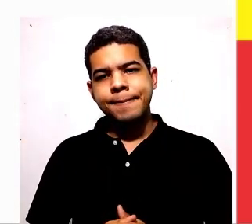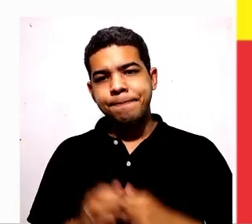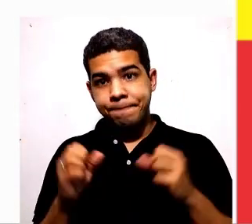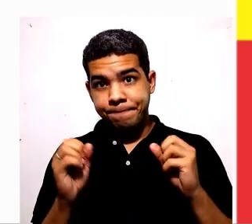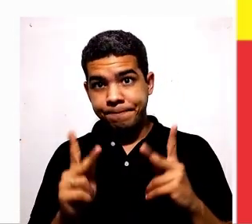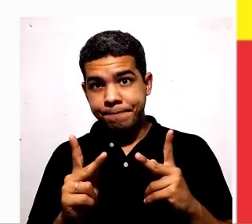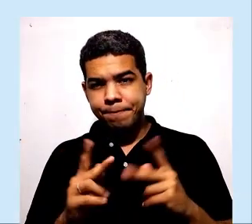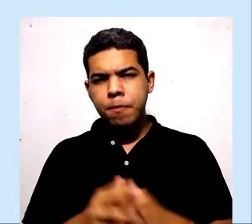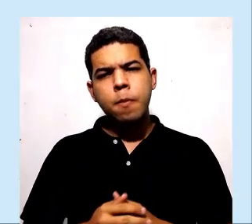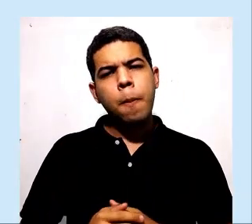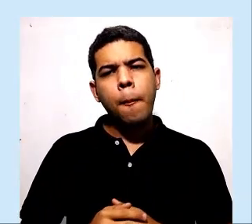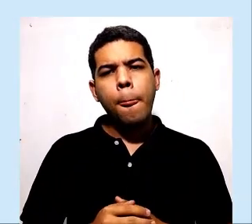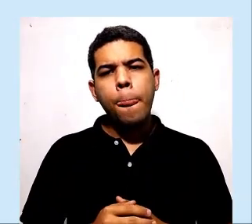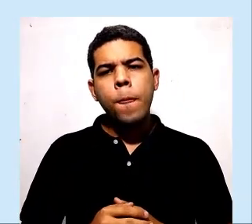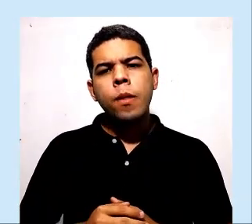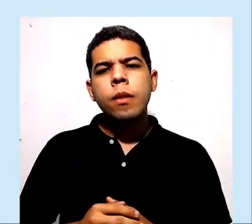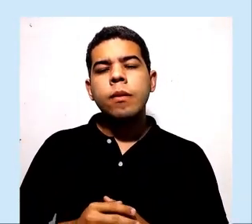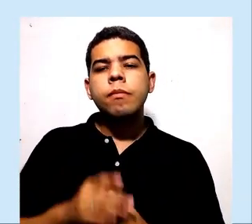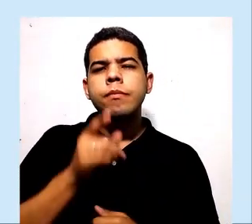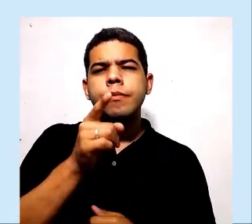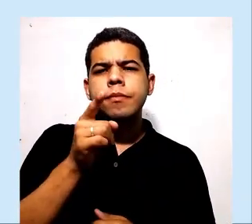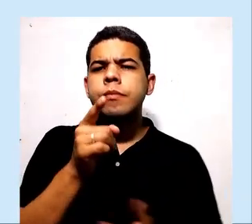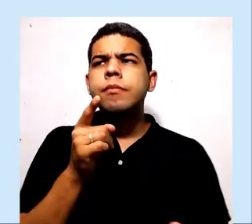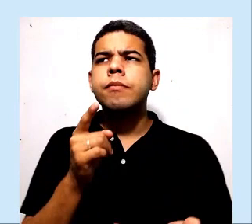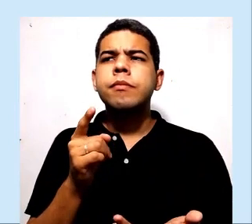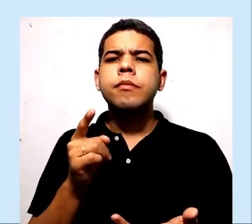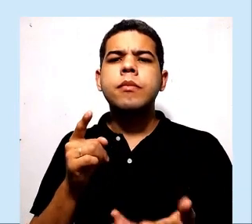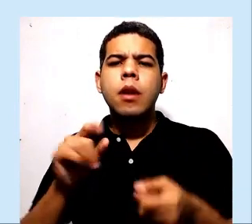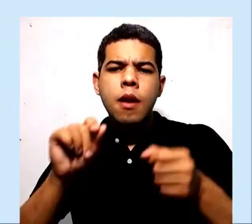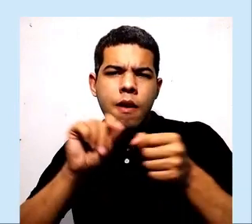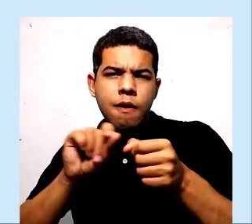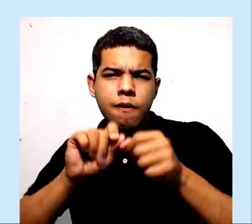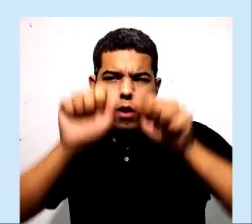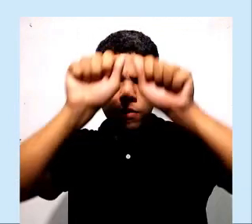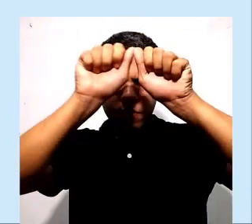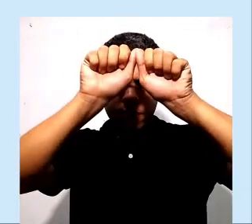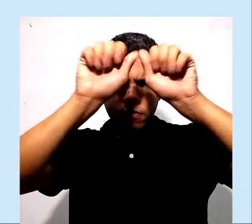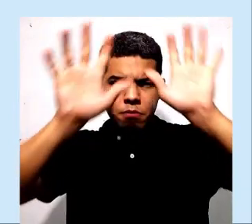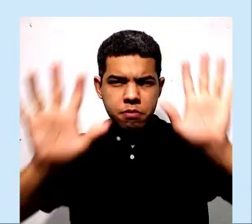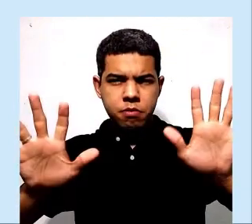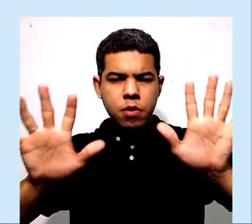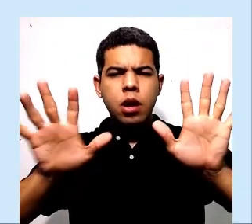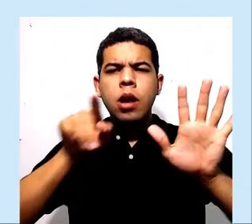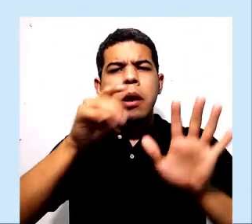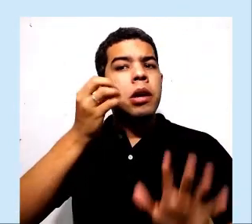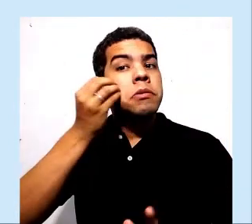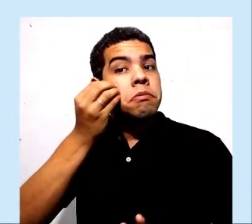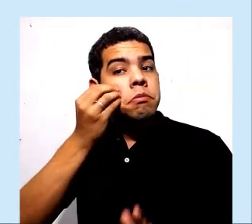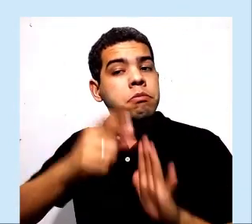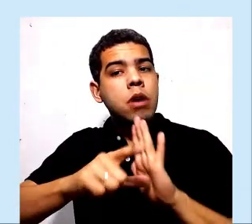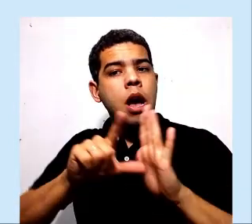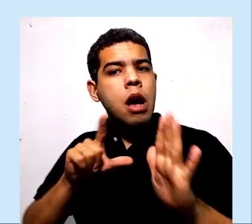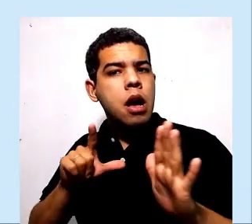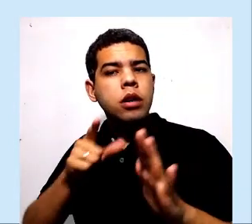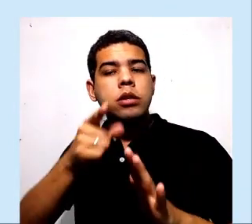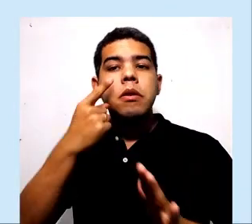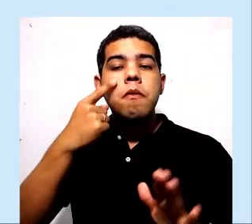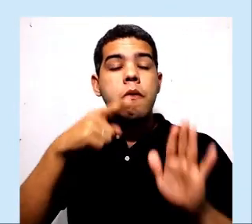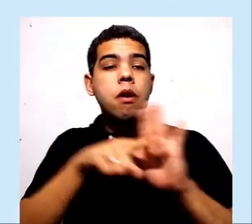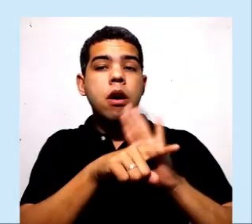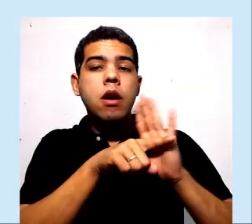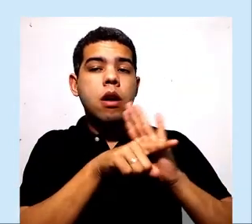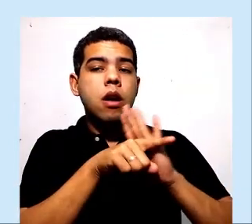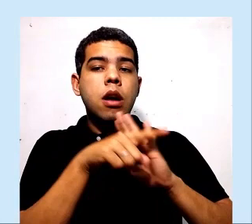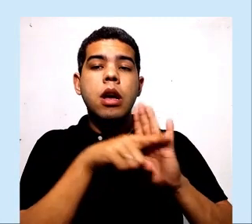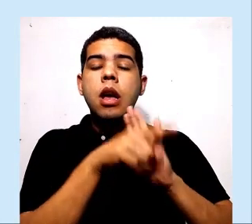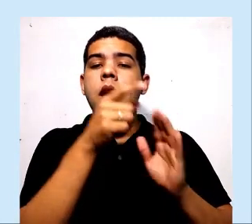fluxograma, beleza? Então, ó, você quando for fazer um fluxograma, tenta antes